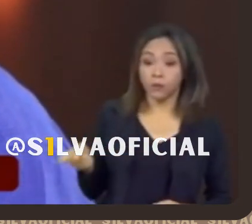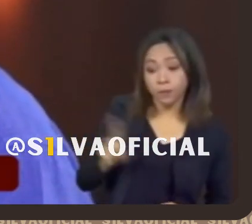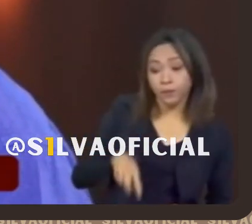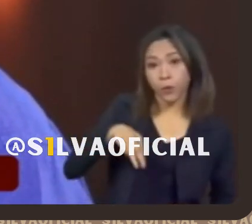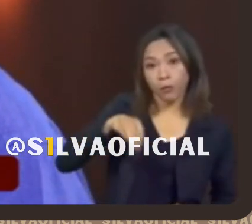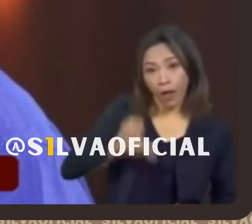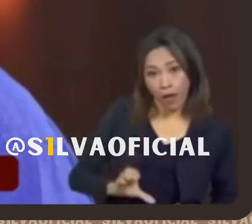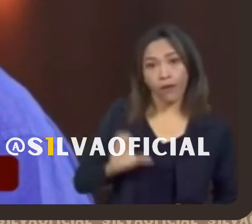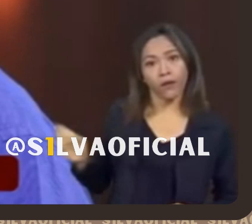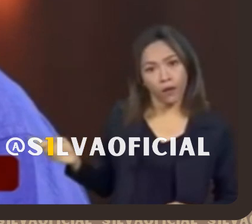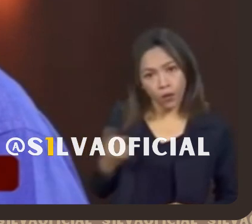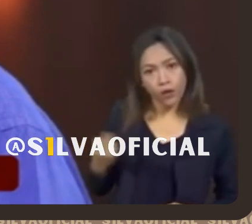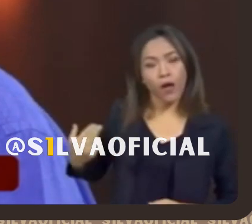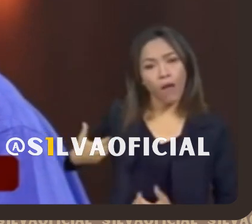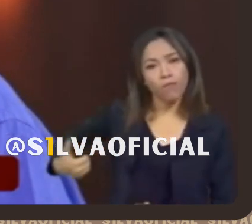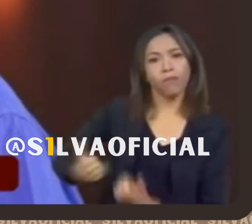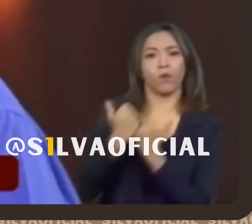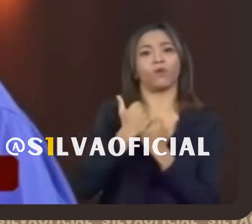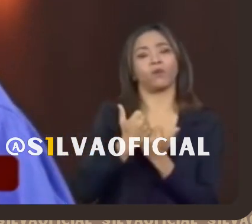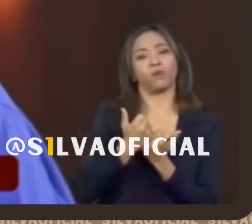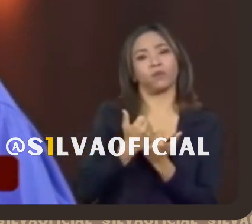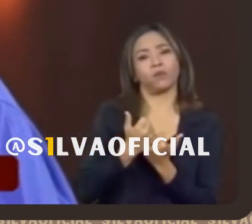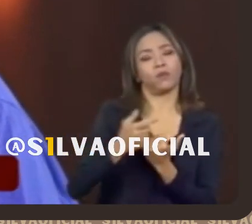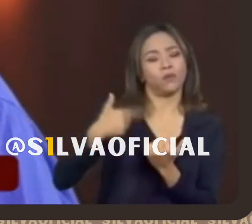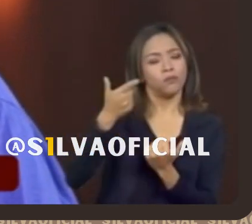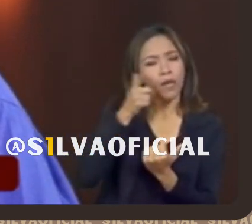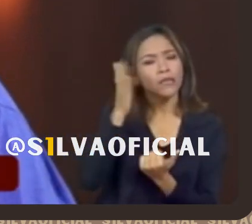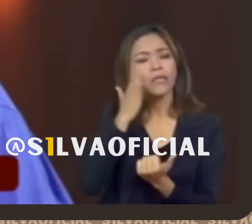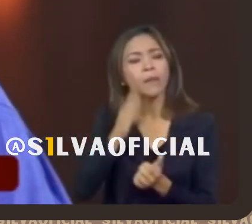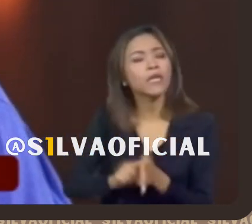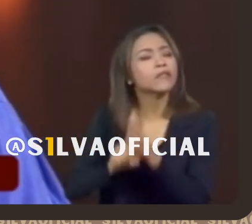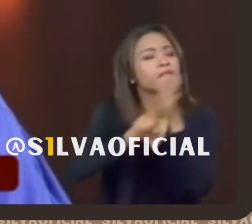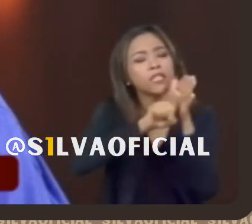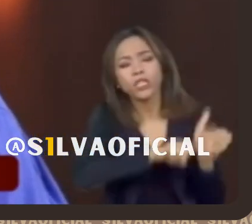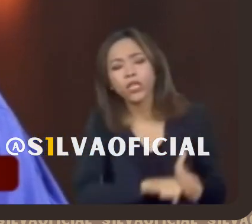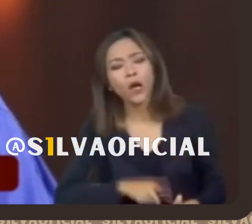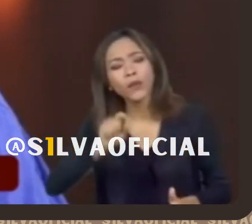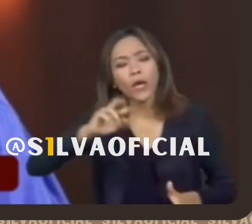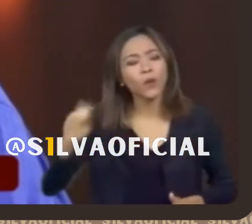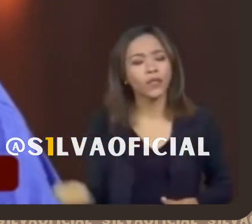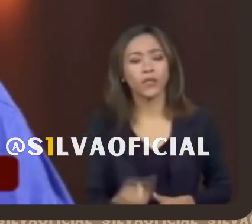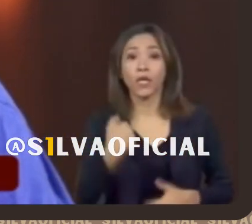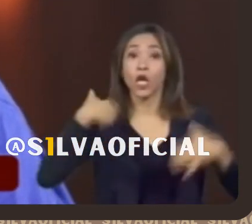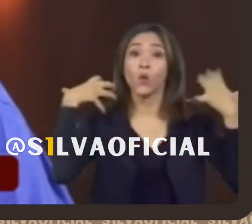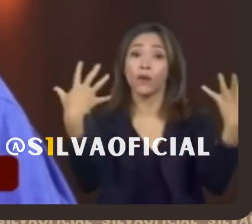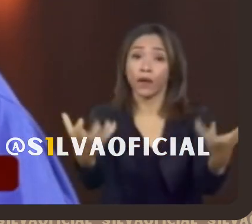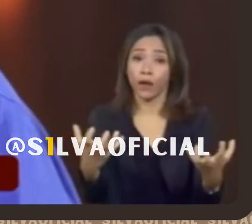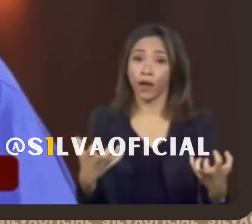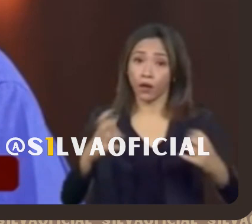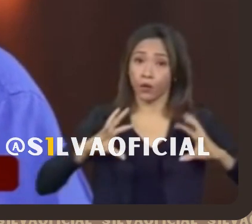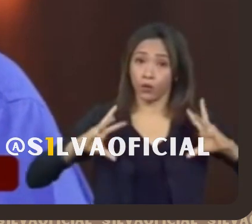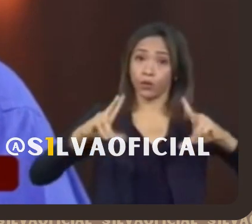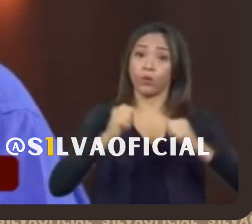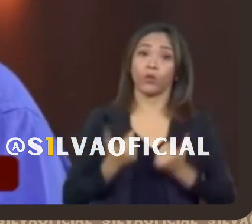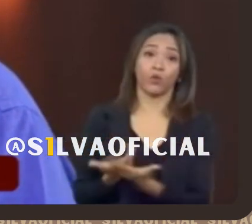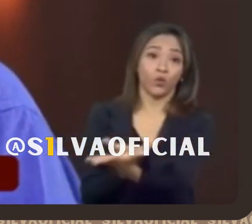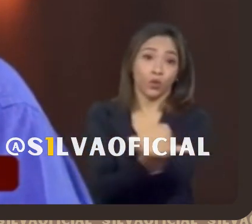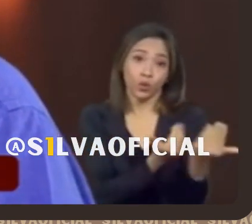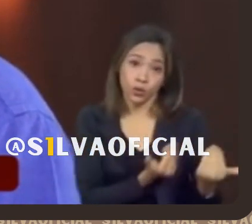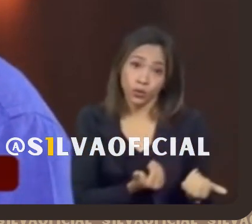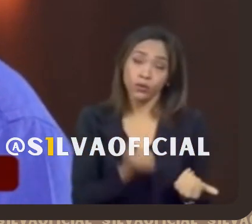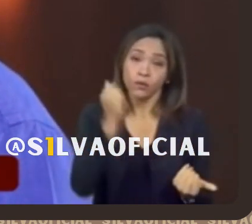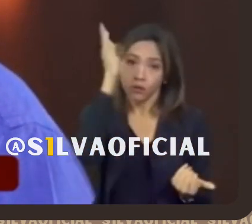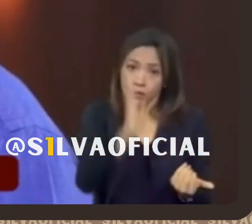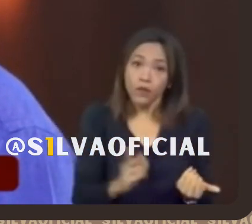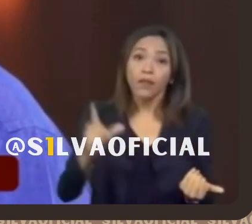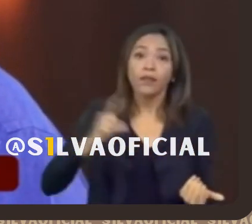todo o apoio para que a gente investigue o porque eu quero que todo jovem brasileiro tenha o direito de